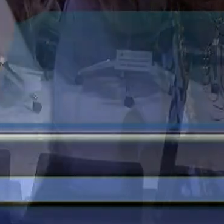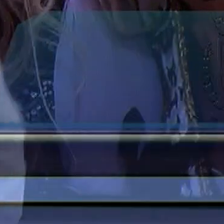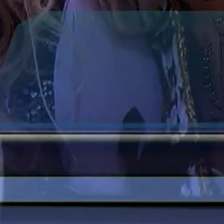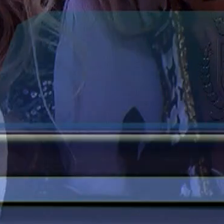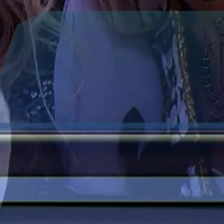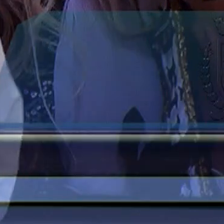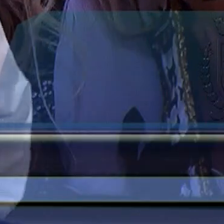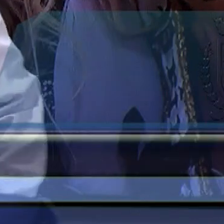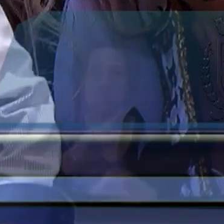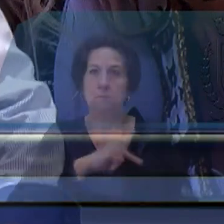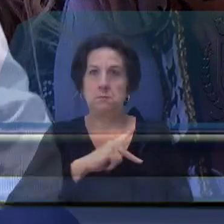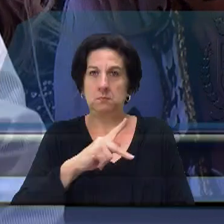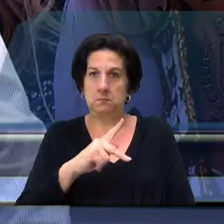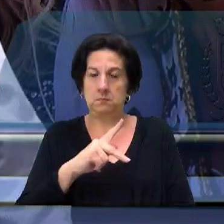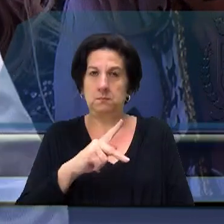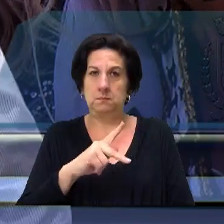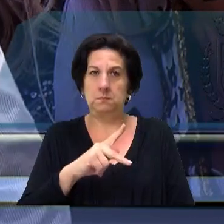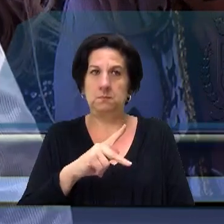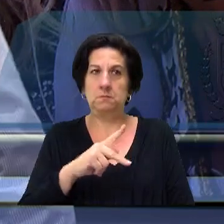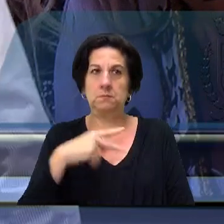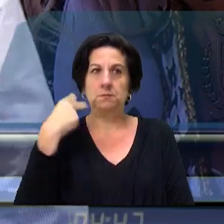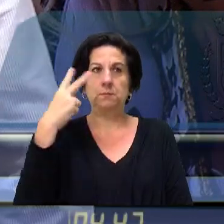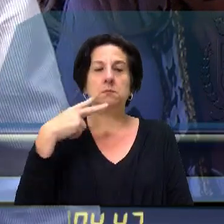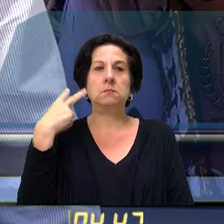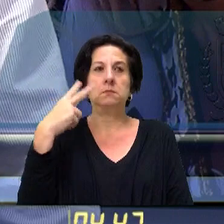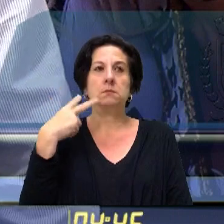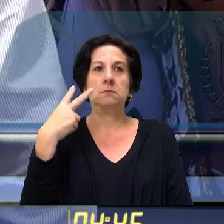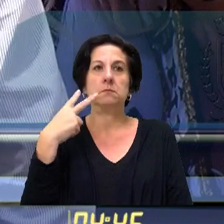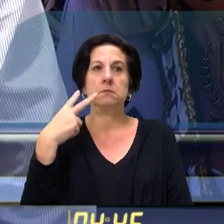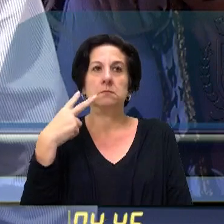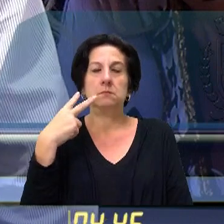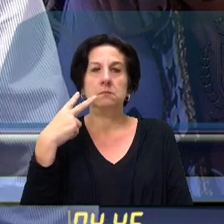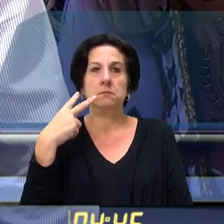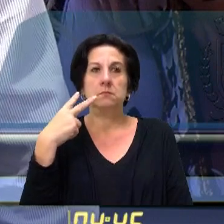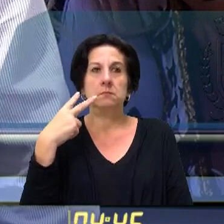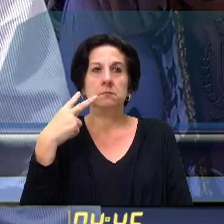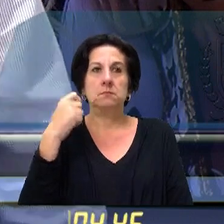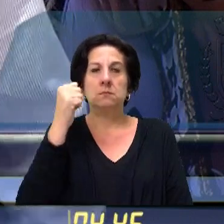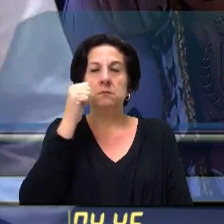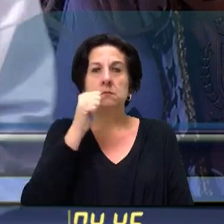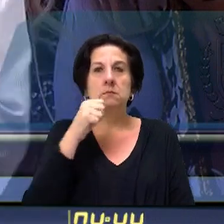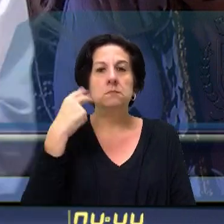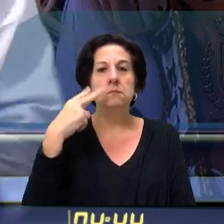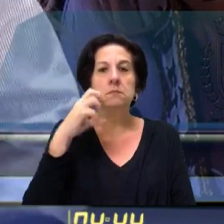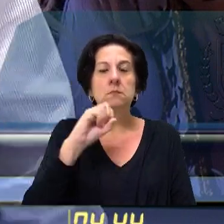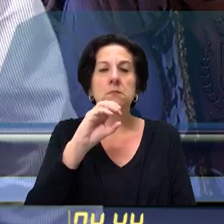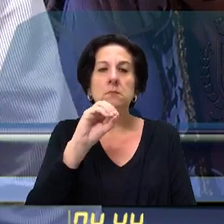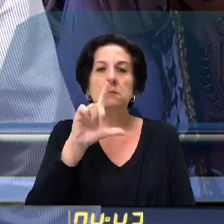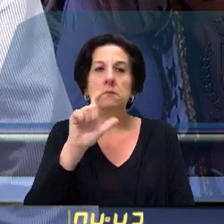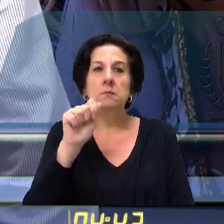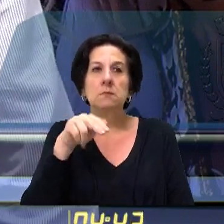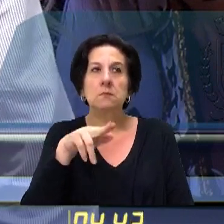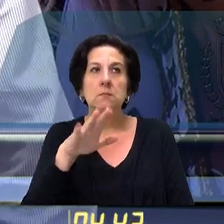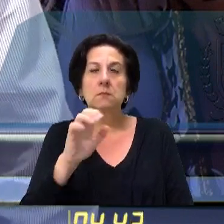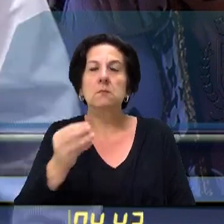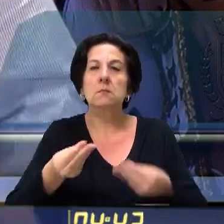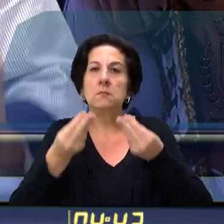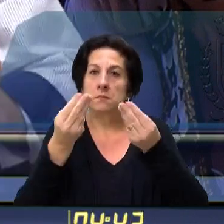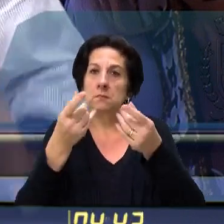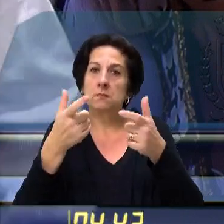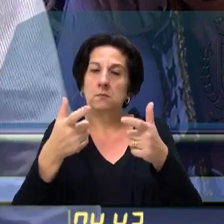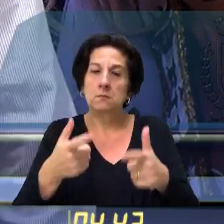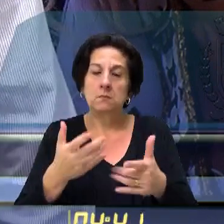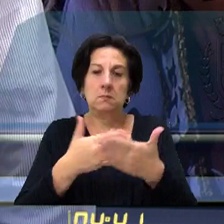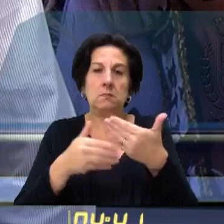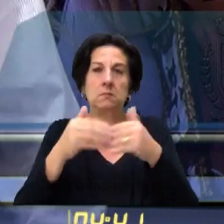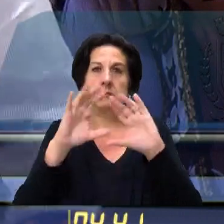Cumprimento a senhora presidente, vereadores, vereadora Solange, que me cedeu o espaço, toda